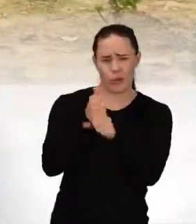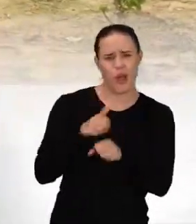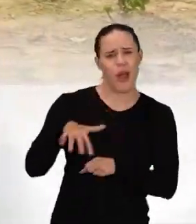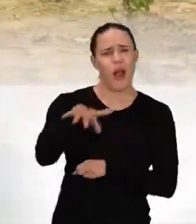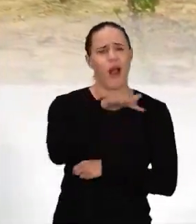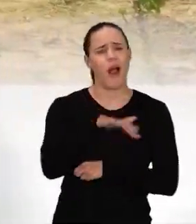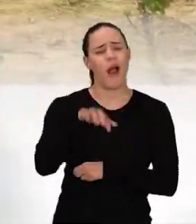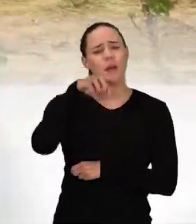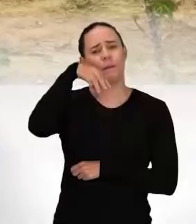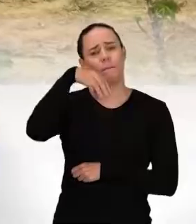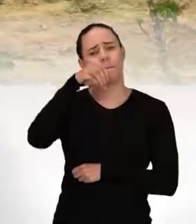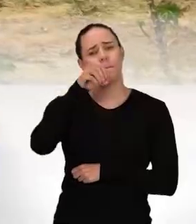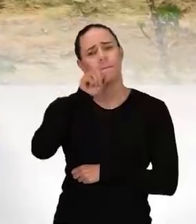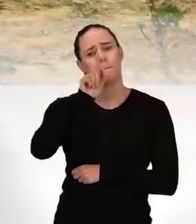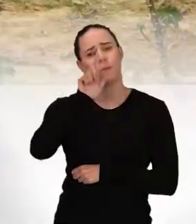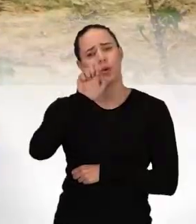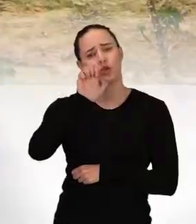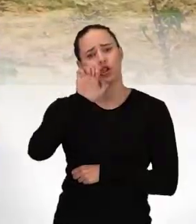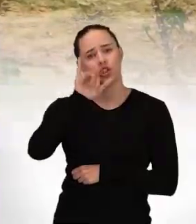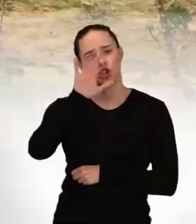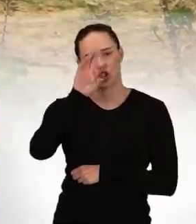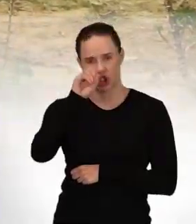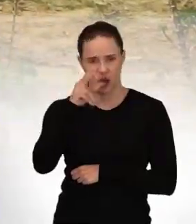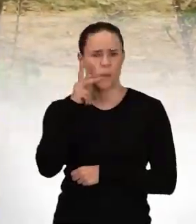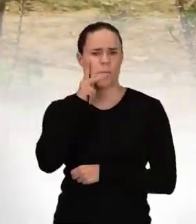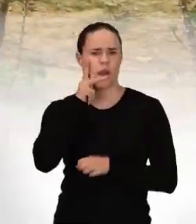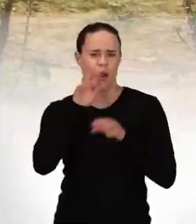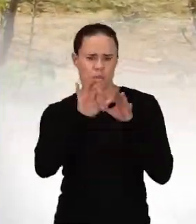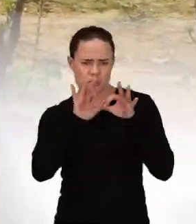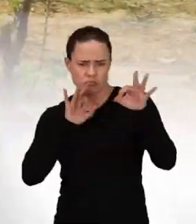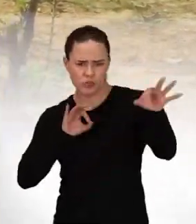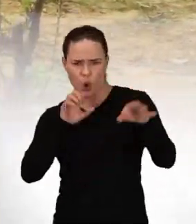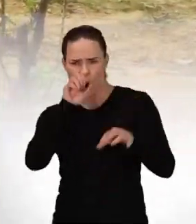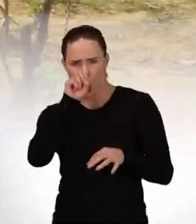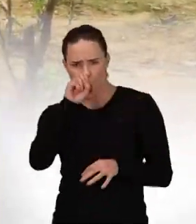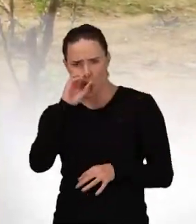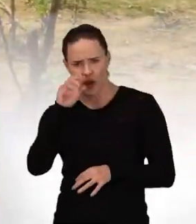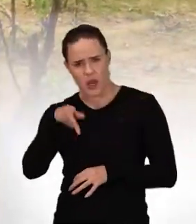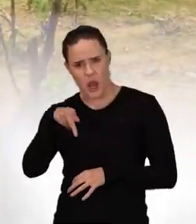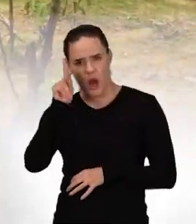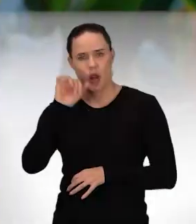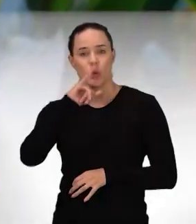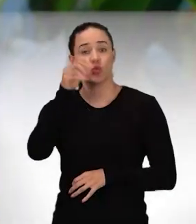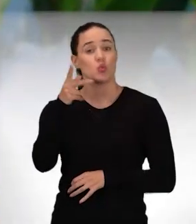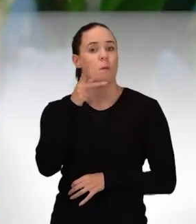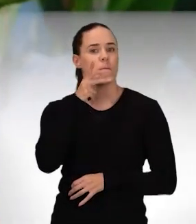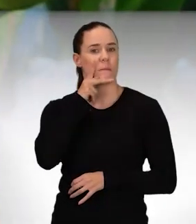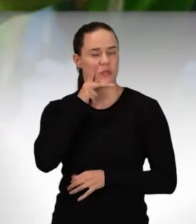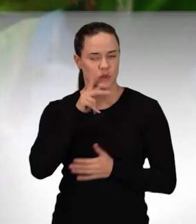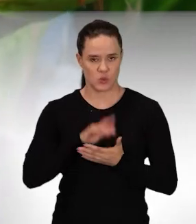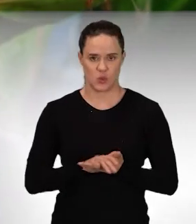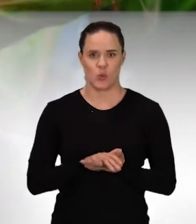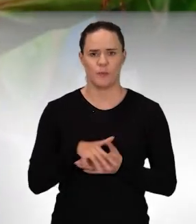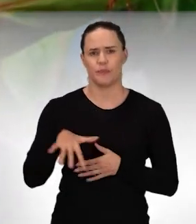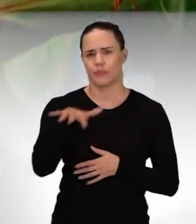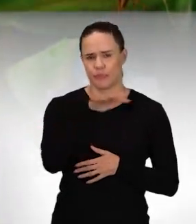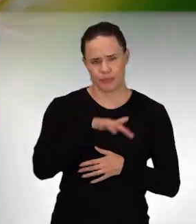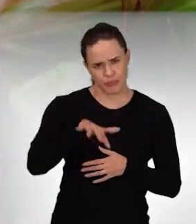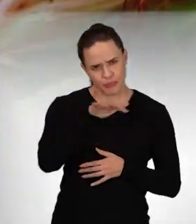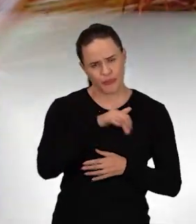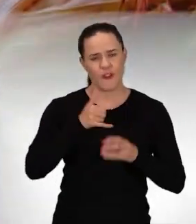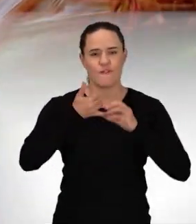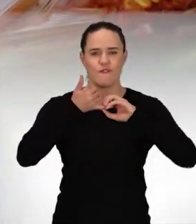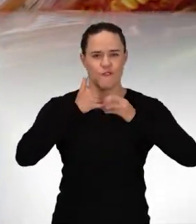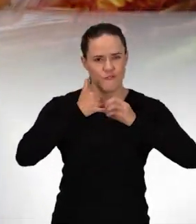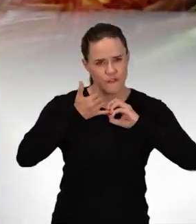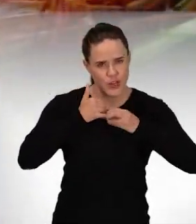de Mojeiro, interior da Paraíba, a 80 quilômetros de João Pessoa. Por aqui, as culturas do milho e do